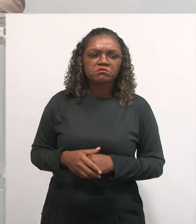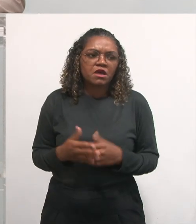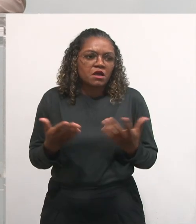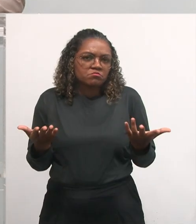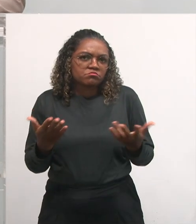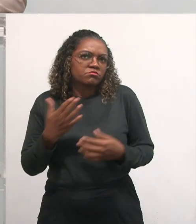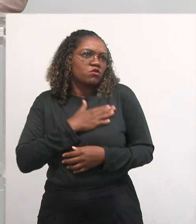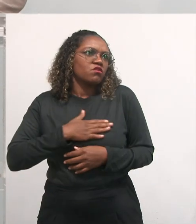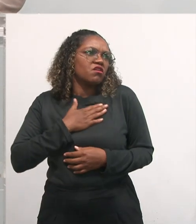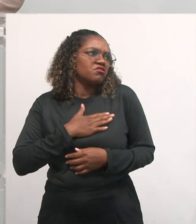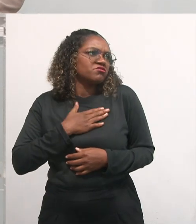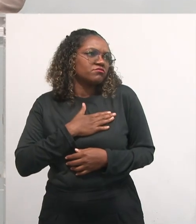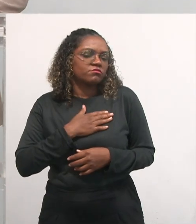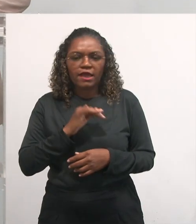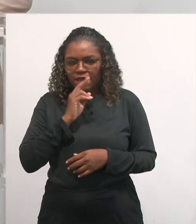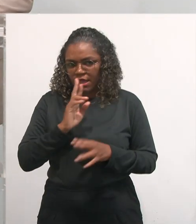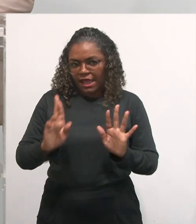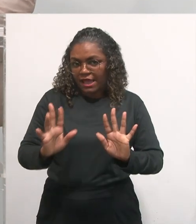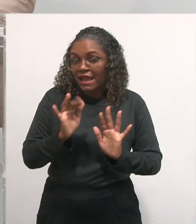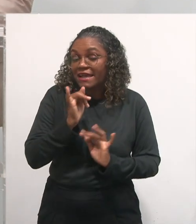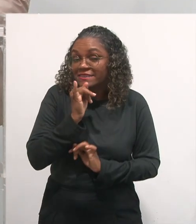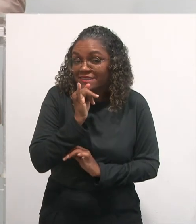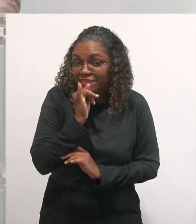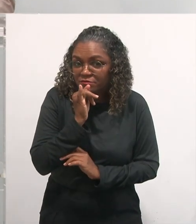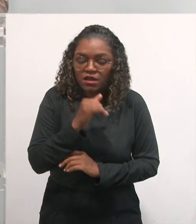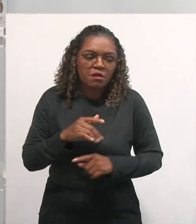das cores do IFRO, gostei dos